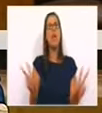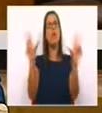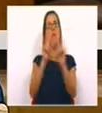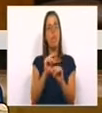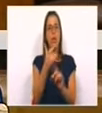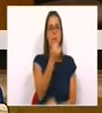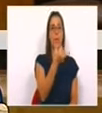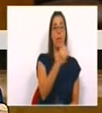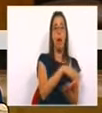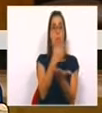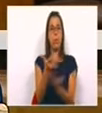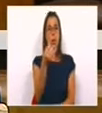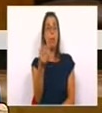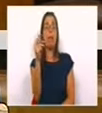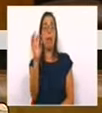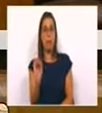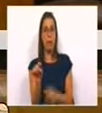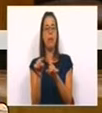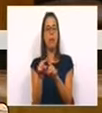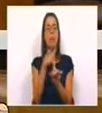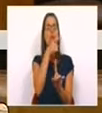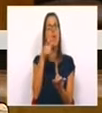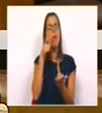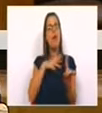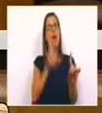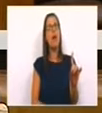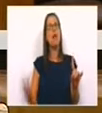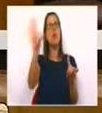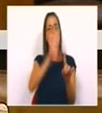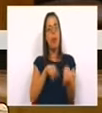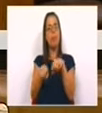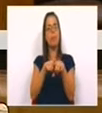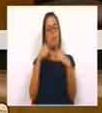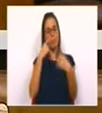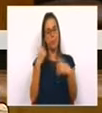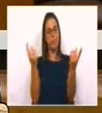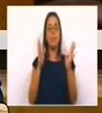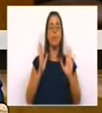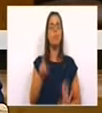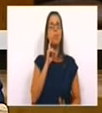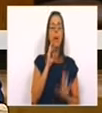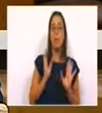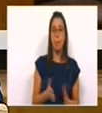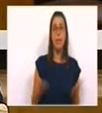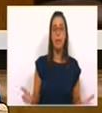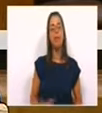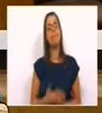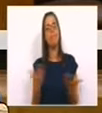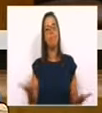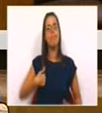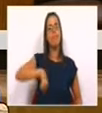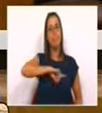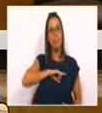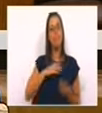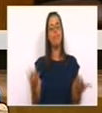Inovação 2020-2030 são um compromisso nacional que a política pública terá que salvaguardar, então teremos